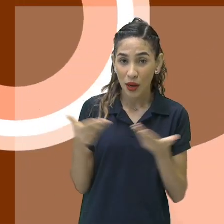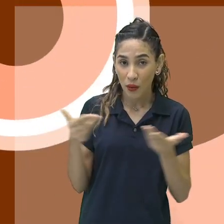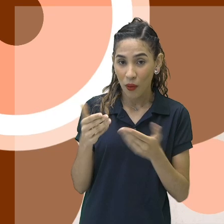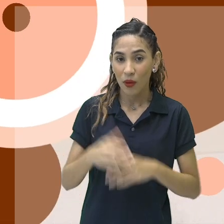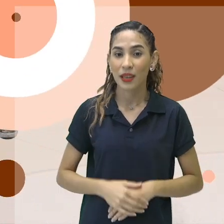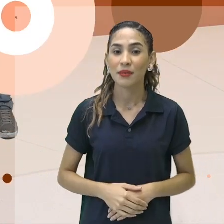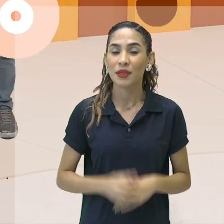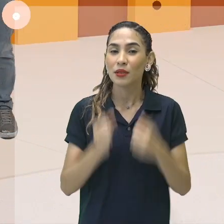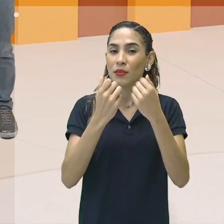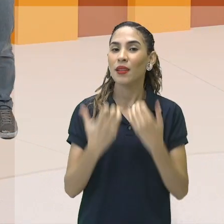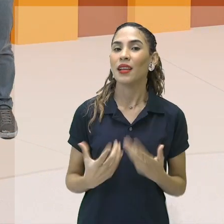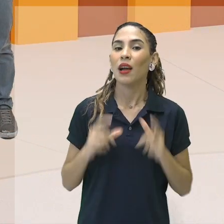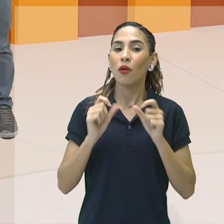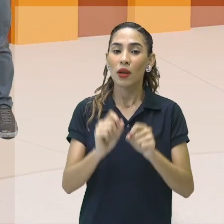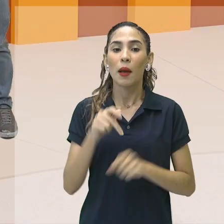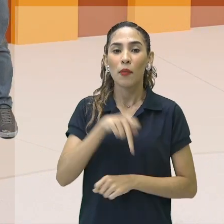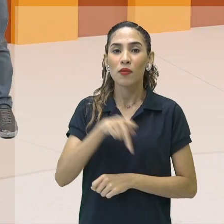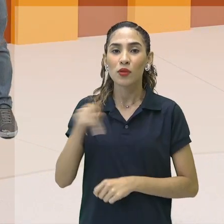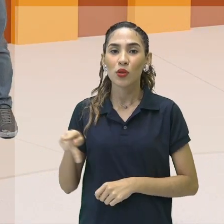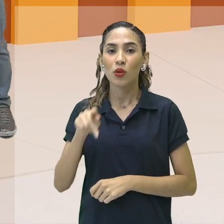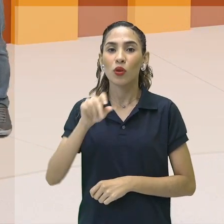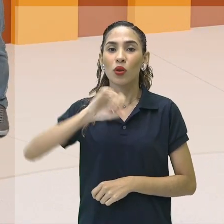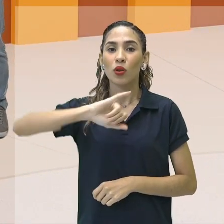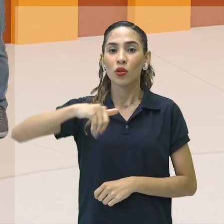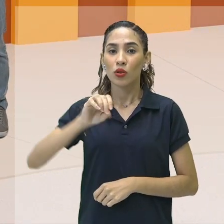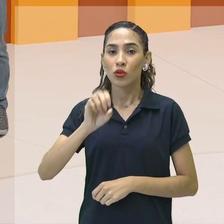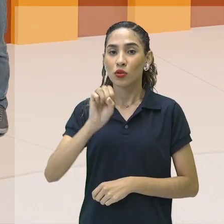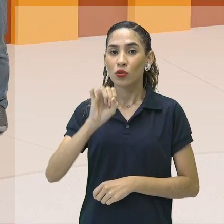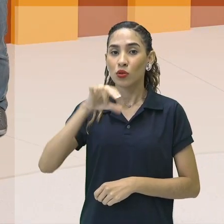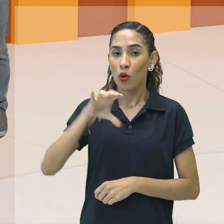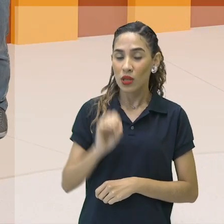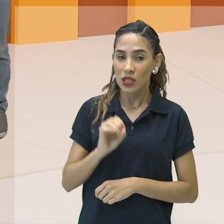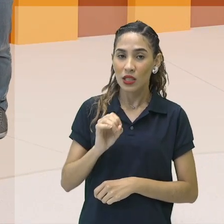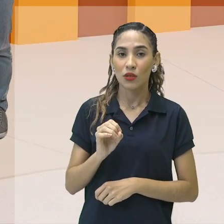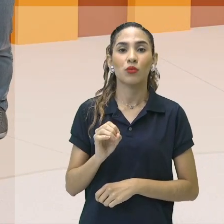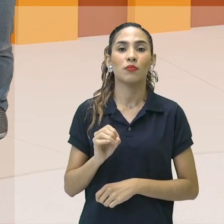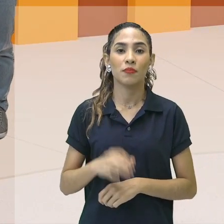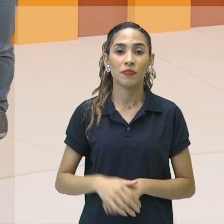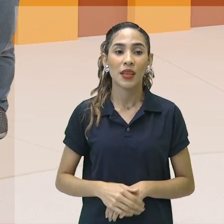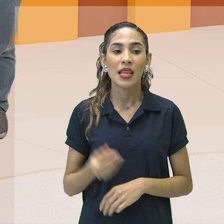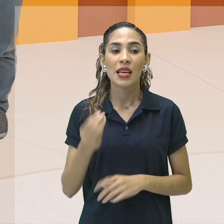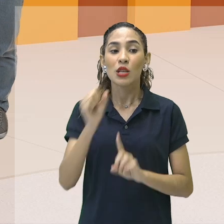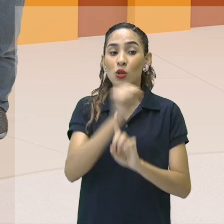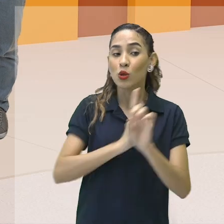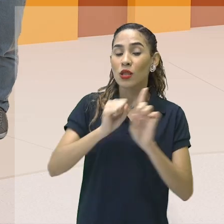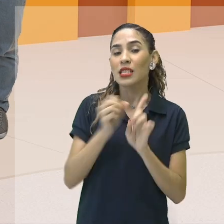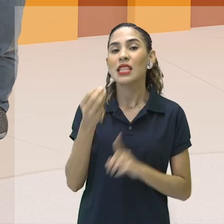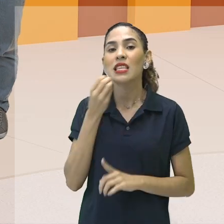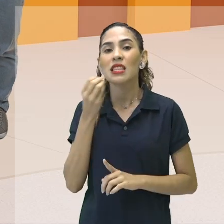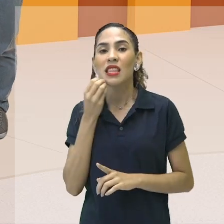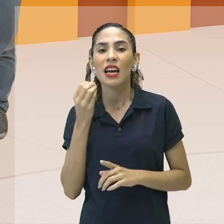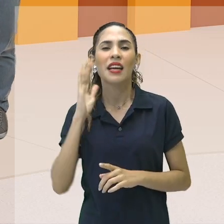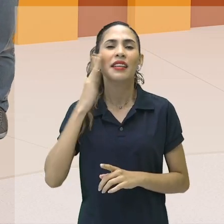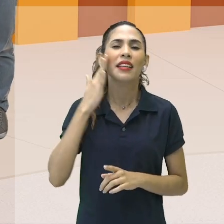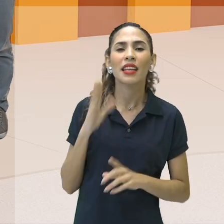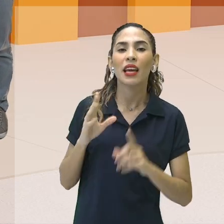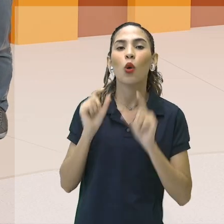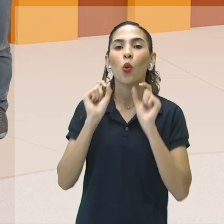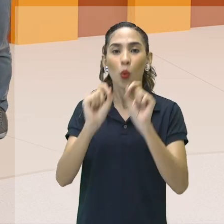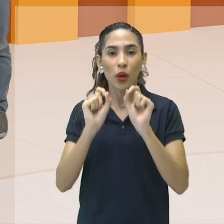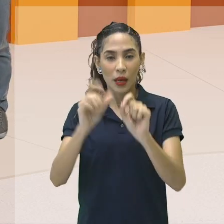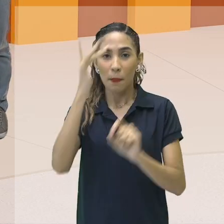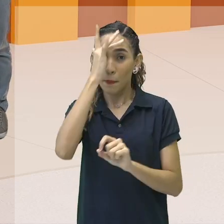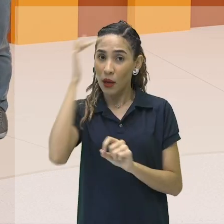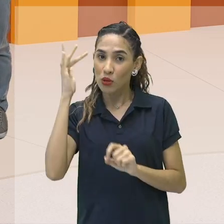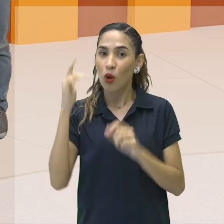falar agora com o professor Josino de Sociologia, né? E a gente vai tentar entender, né, essa situação ali com relação às pessoas que